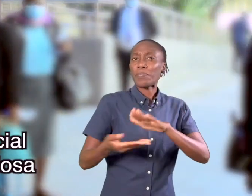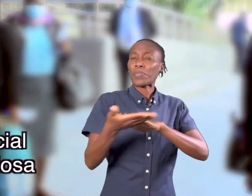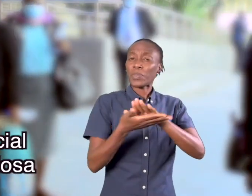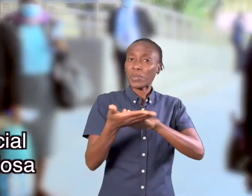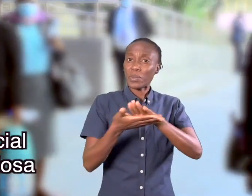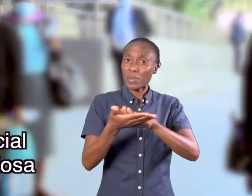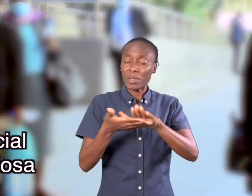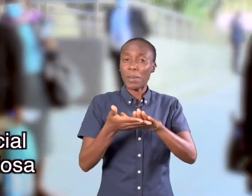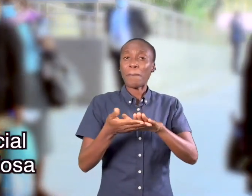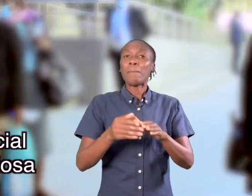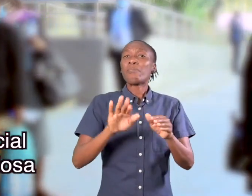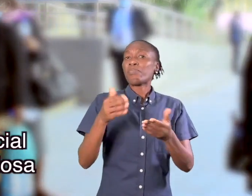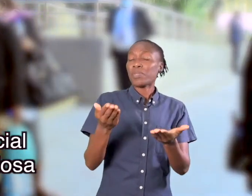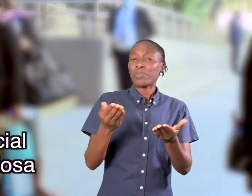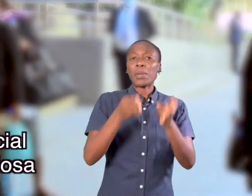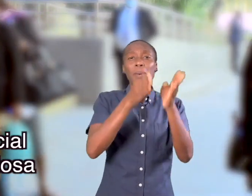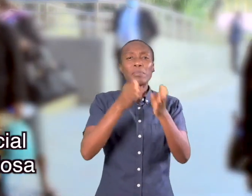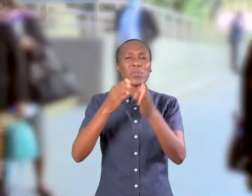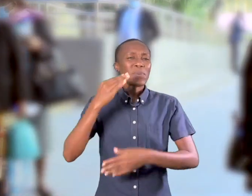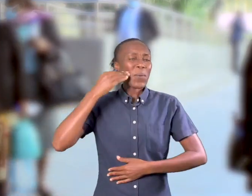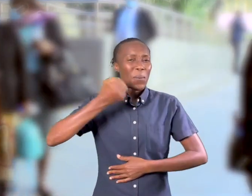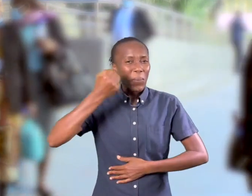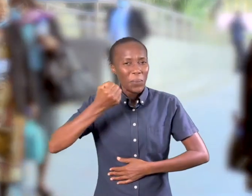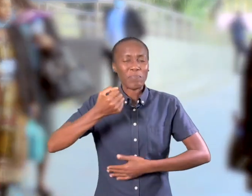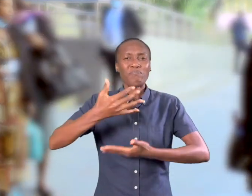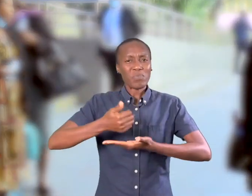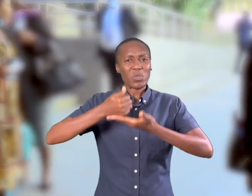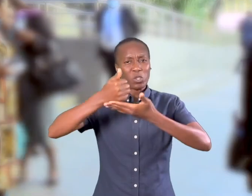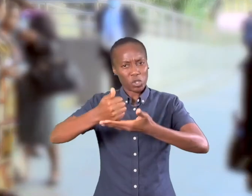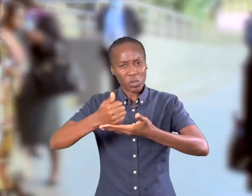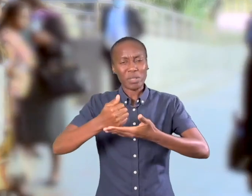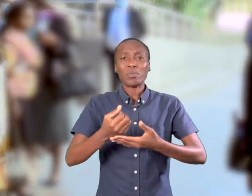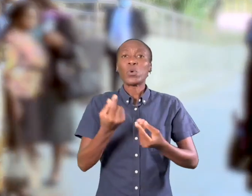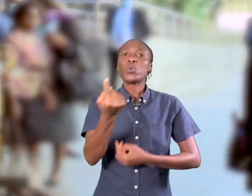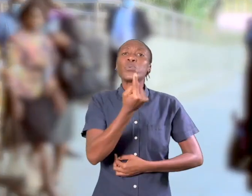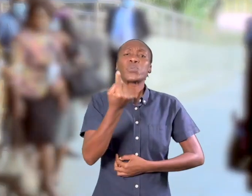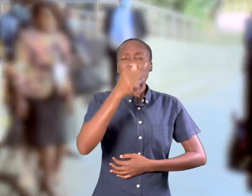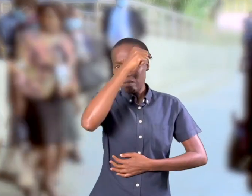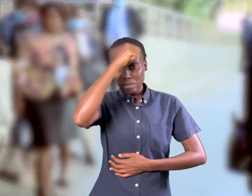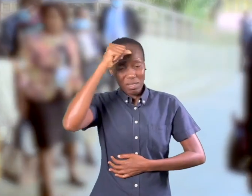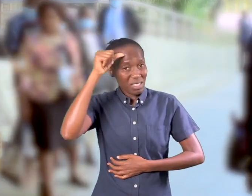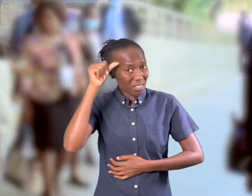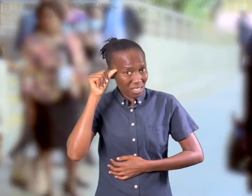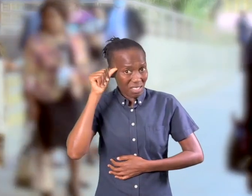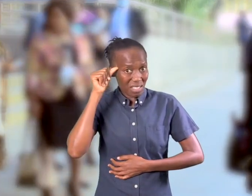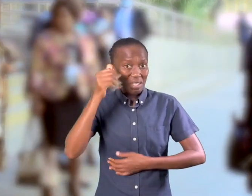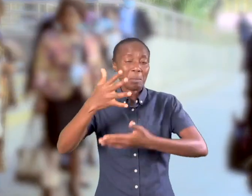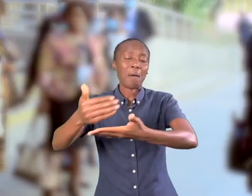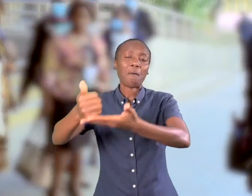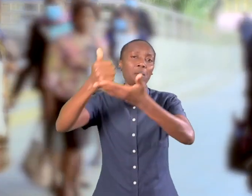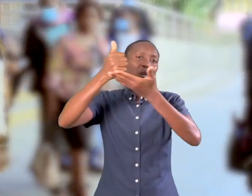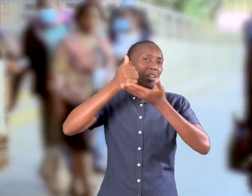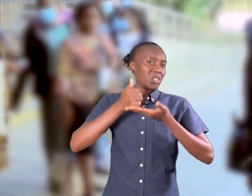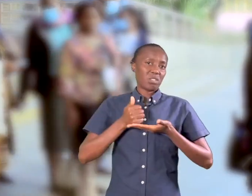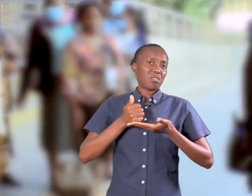social básico, é orientado para a pessoa idosa que não tenha como garantir a sua sustentabilidade e não tem